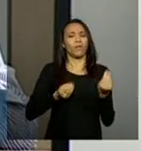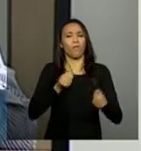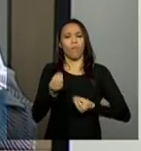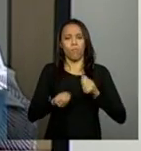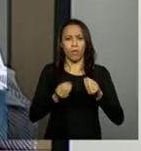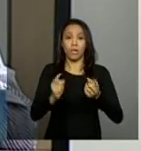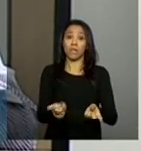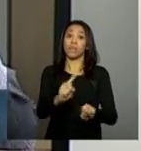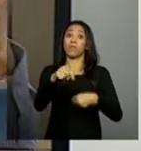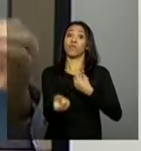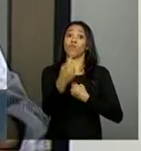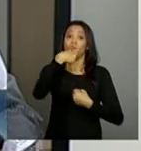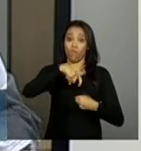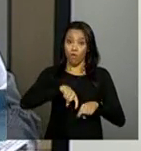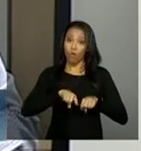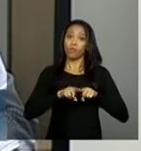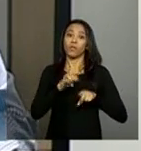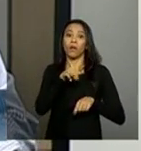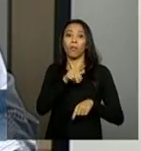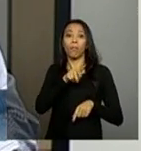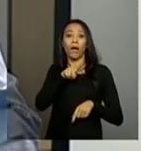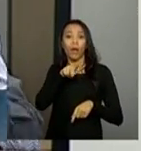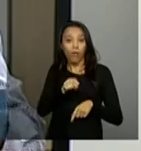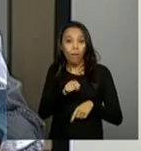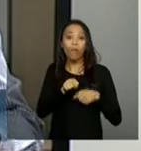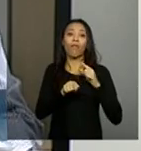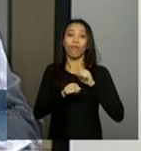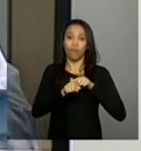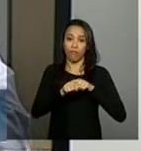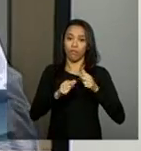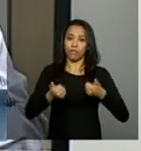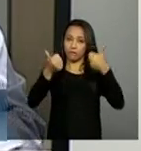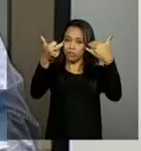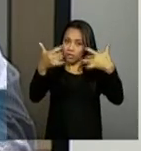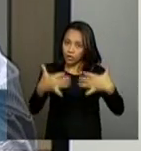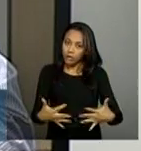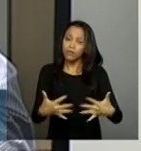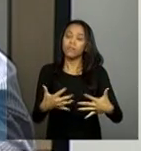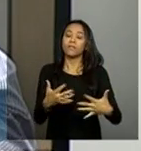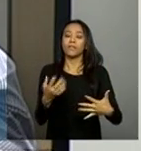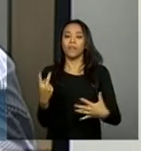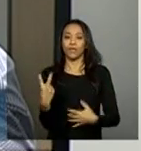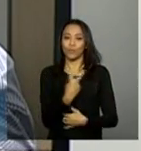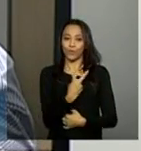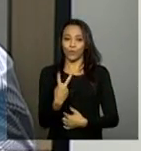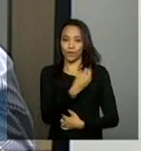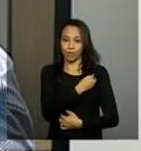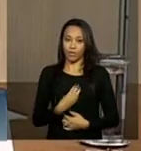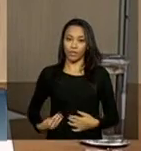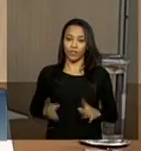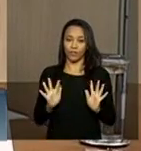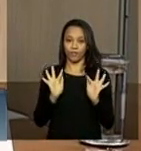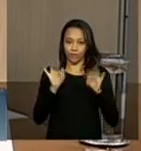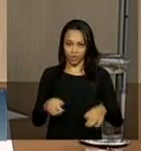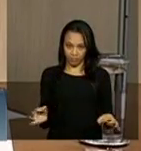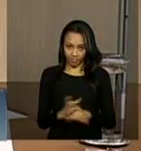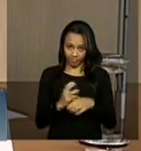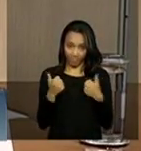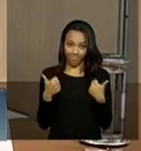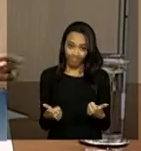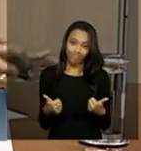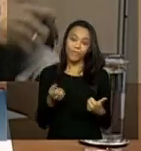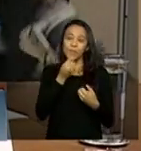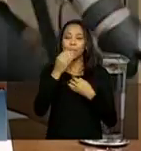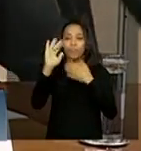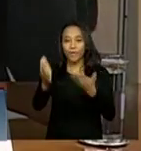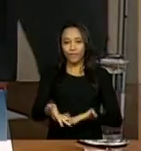INPE, tá? O INPE complementa naquilo que entendeu, a Dami, enfim. E aí os dois ministros aqui encerram. Pode ser assim? Então,